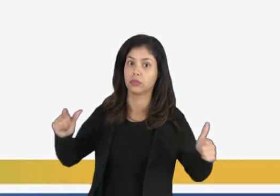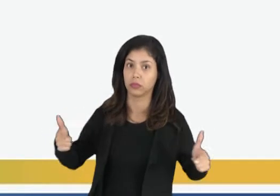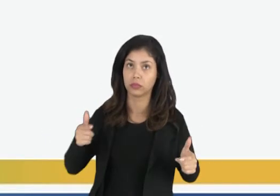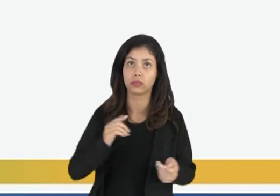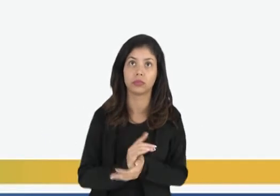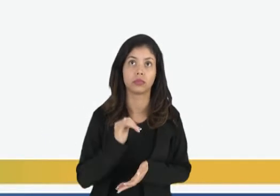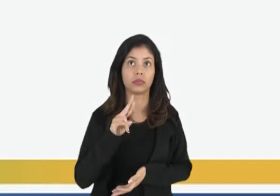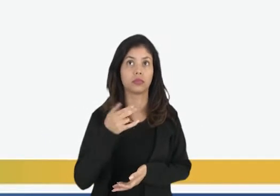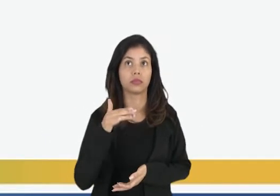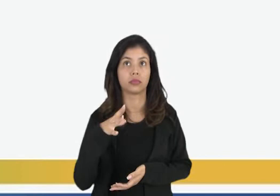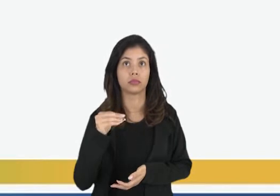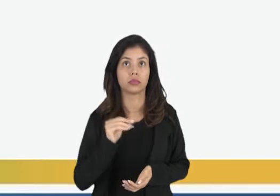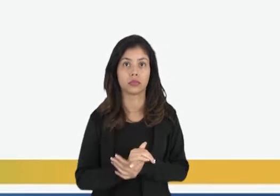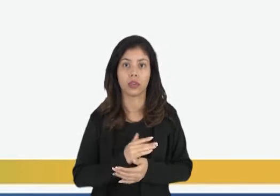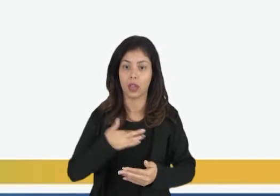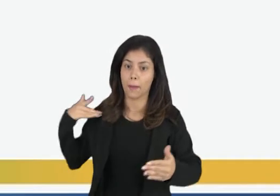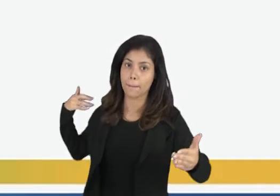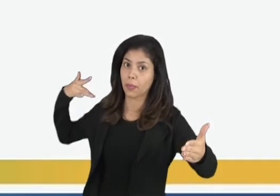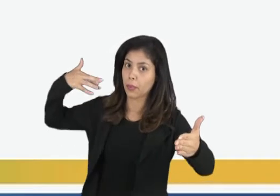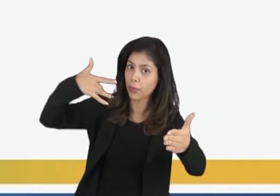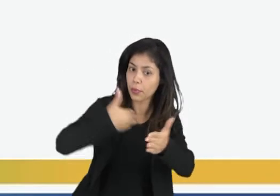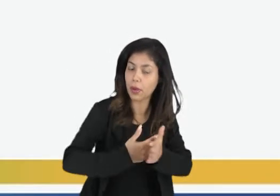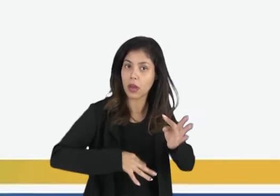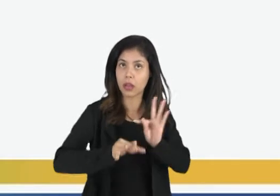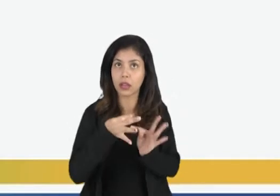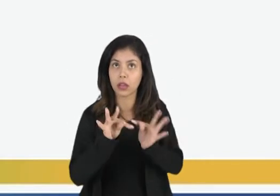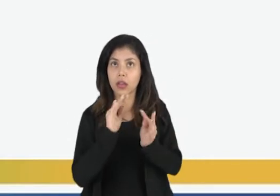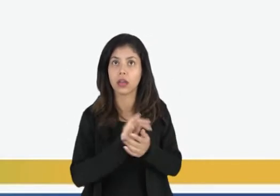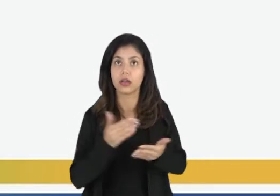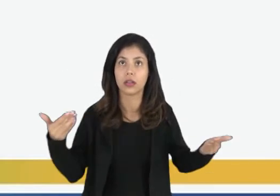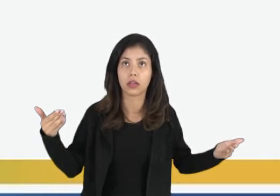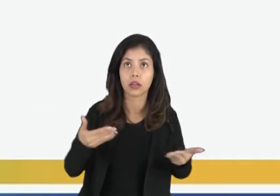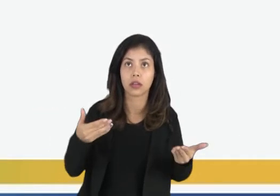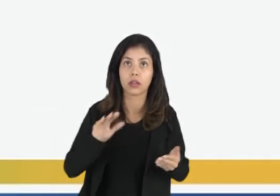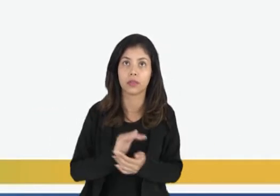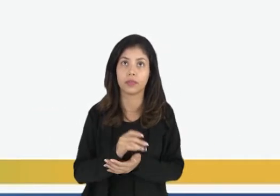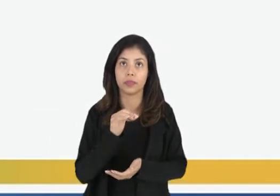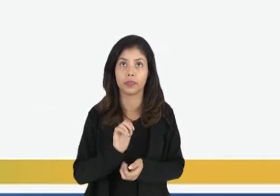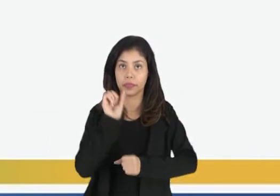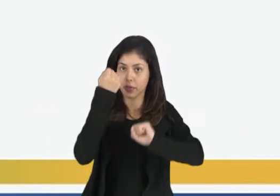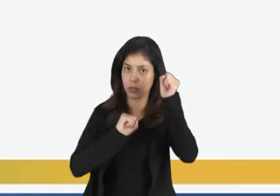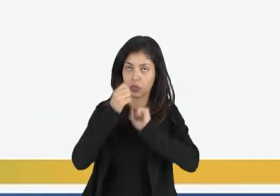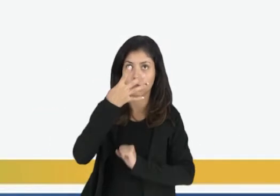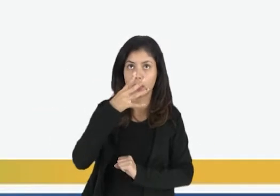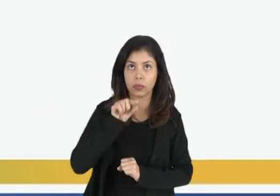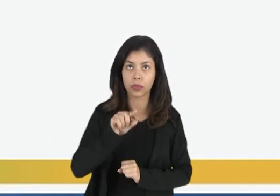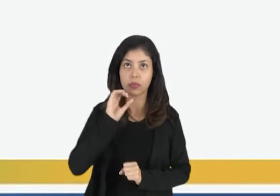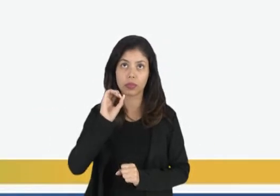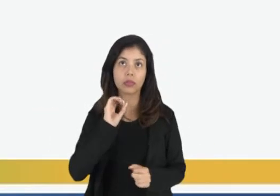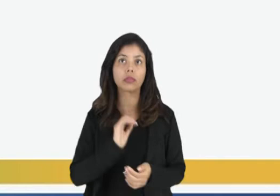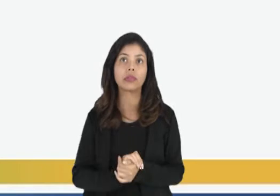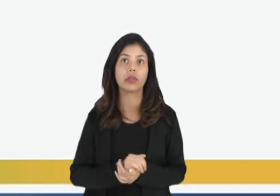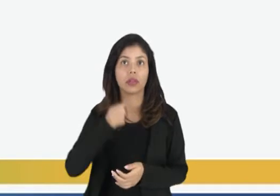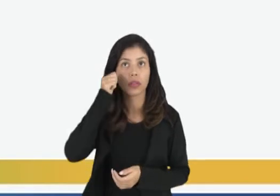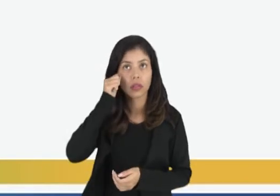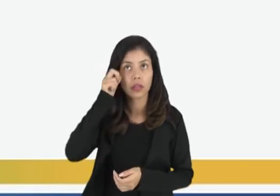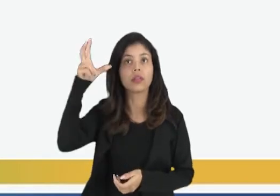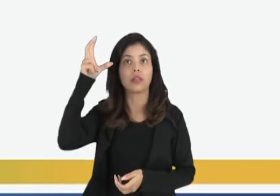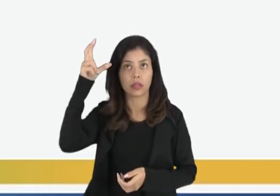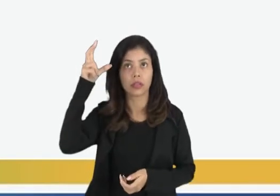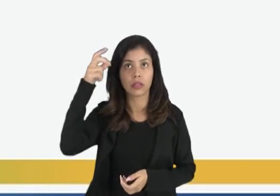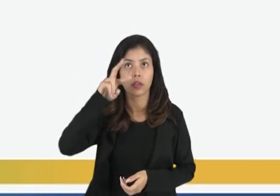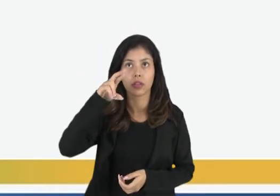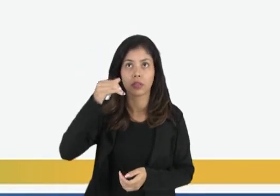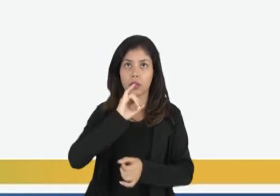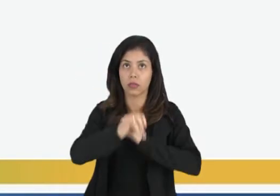inovações e avanços tecnológicos recentes, como a adoção da indústria 4.0, inteligência